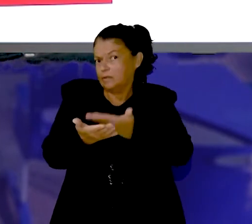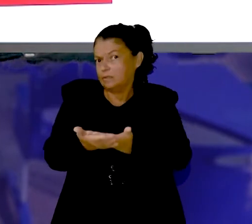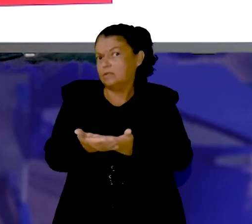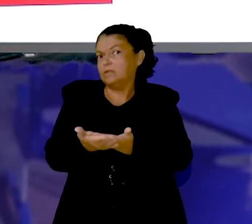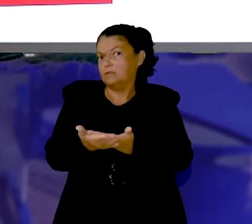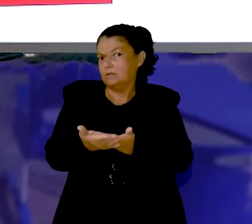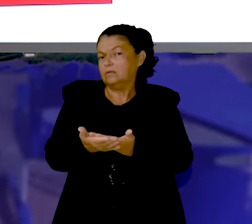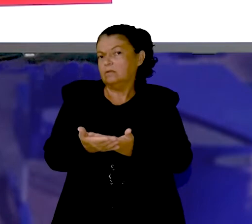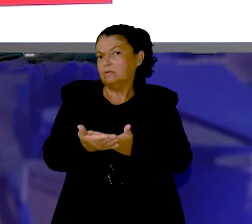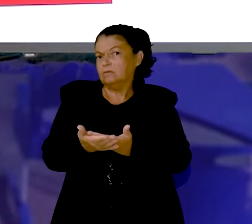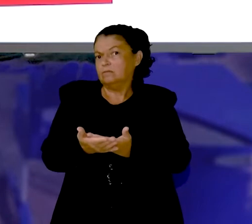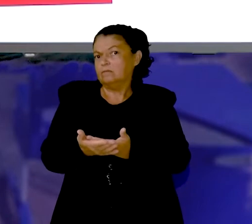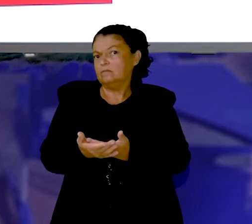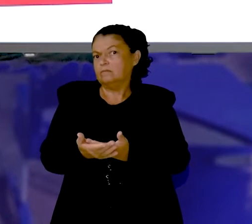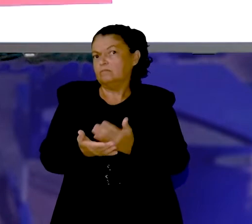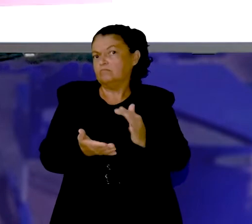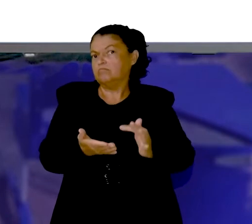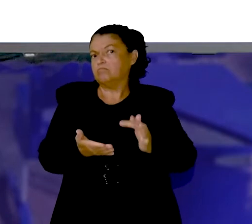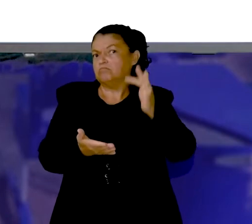em outra vida.